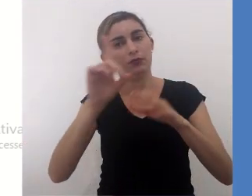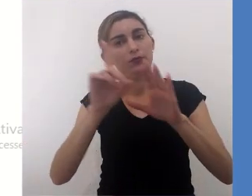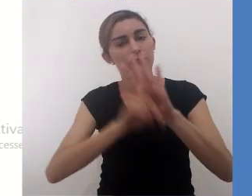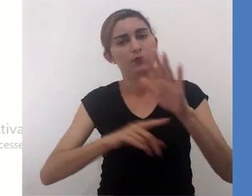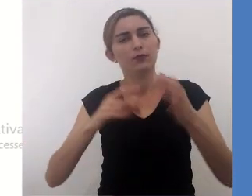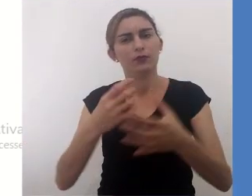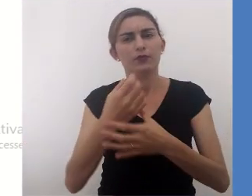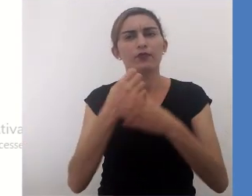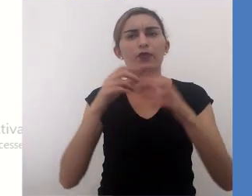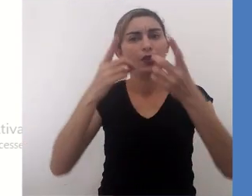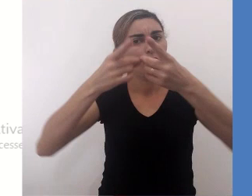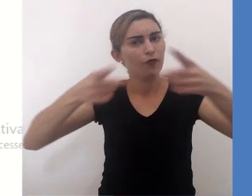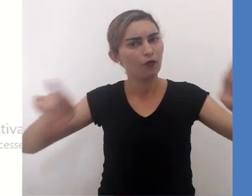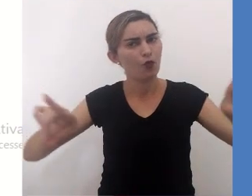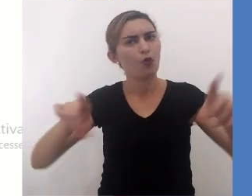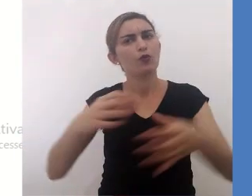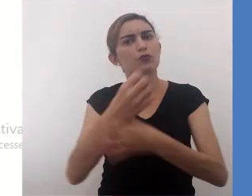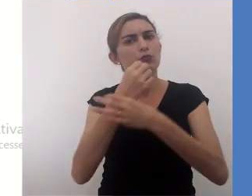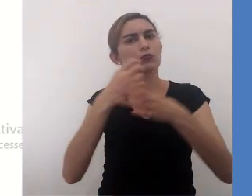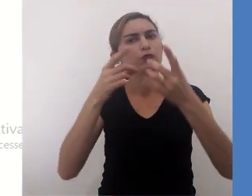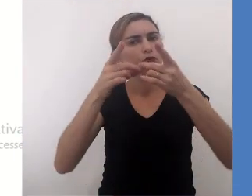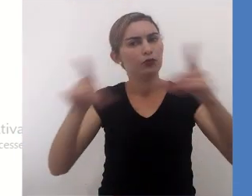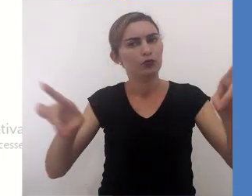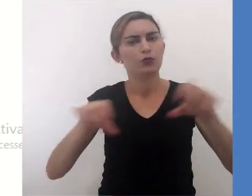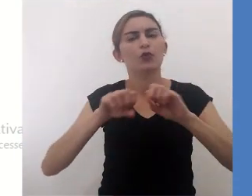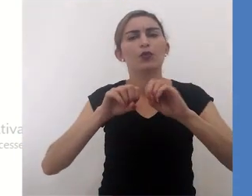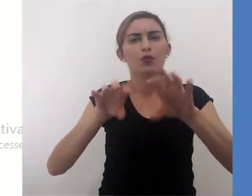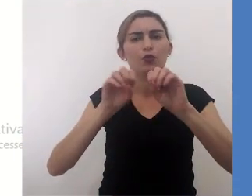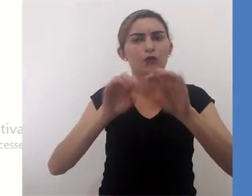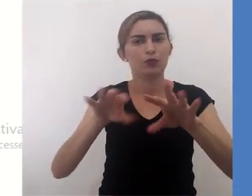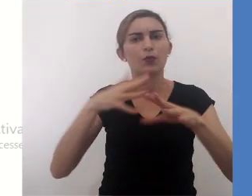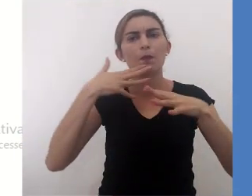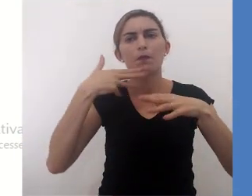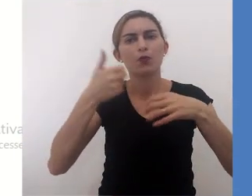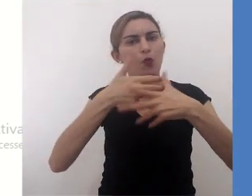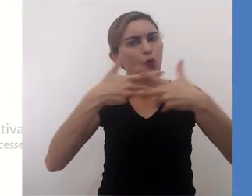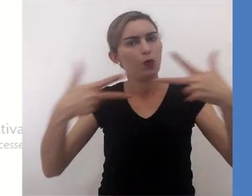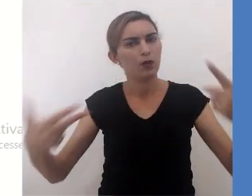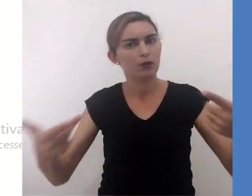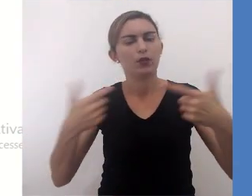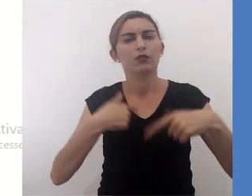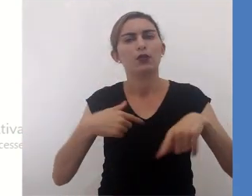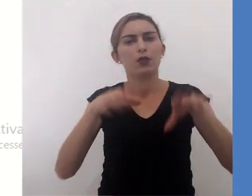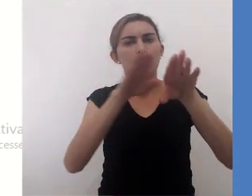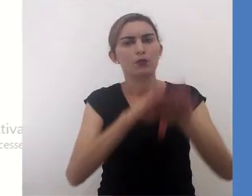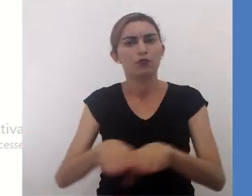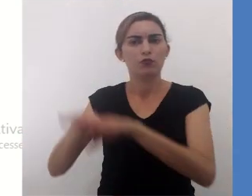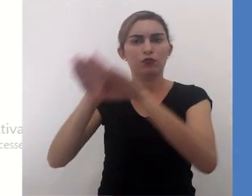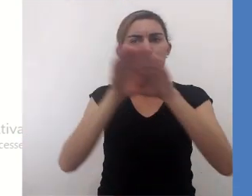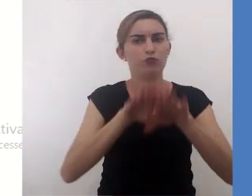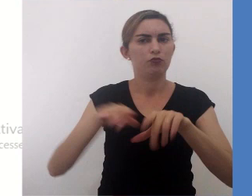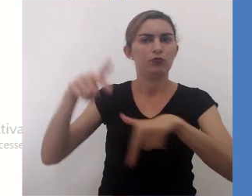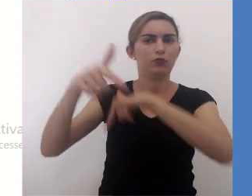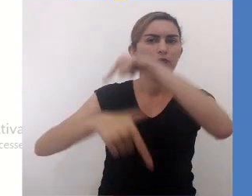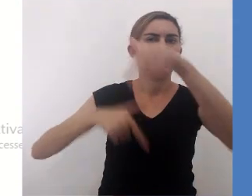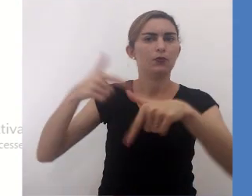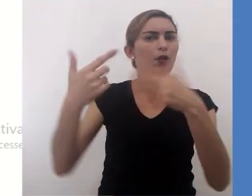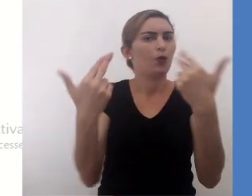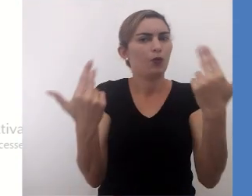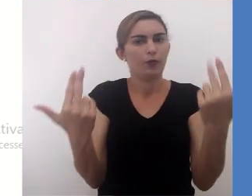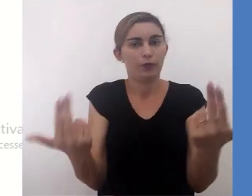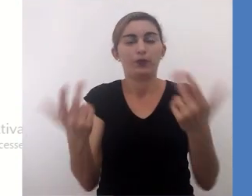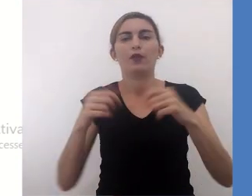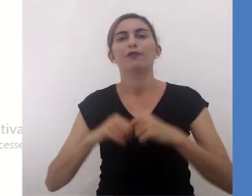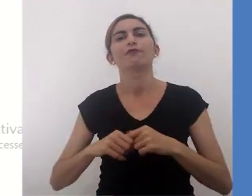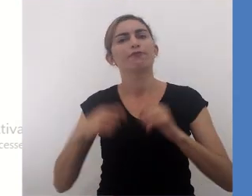legalização do divórcio, direito à educação de boa qualidade e condições igualitárias no trabalho. Então vejamos,